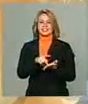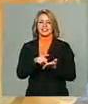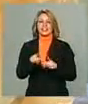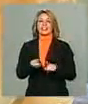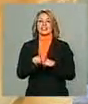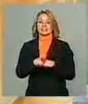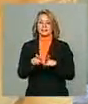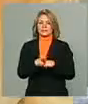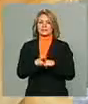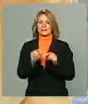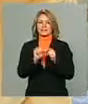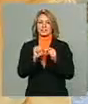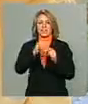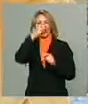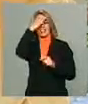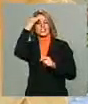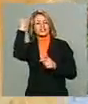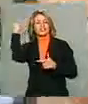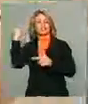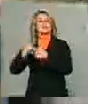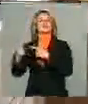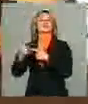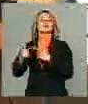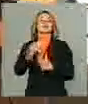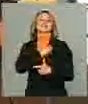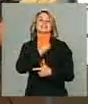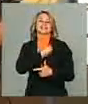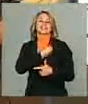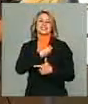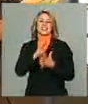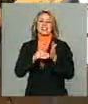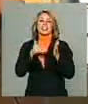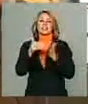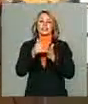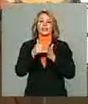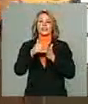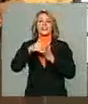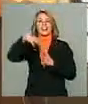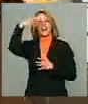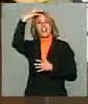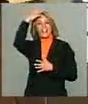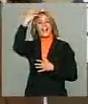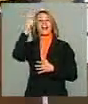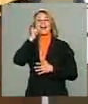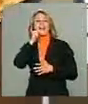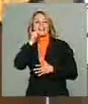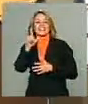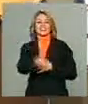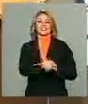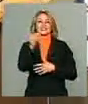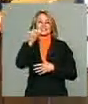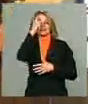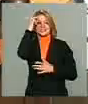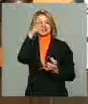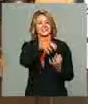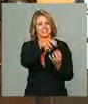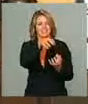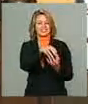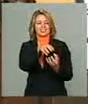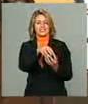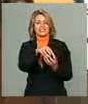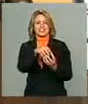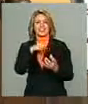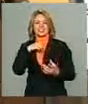além disso é esquecer as mágoas da Vida todas as rainhas são eleitas pelos próprios idosos e